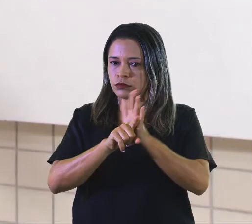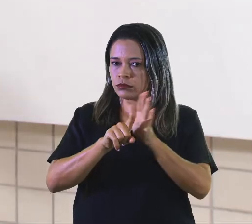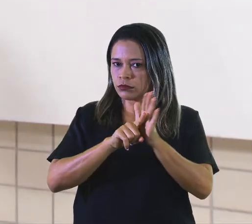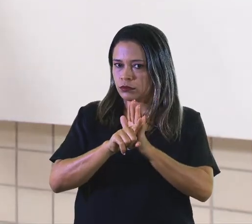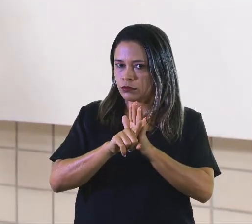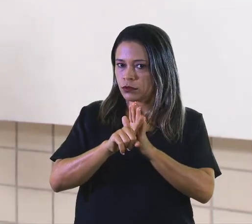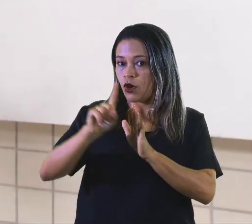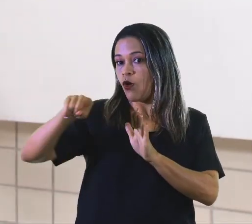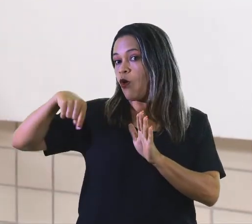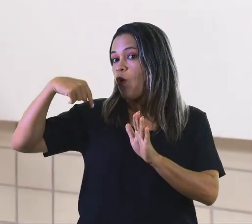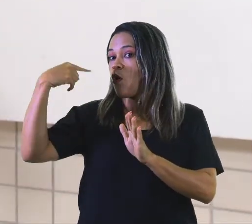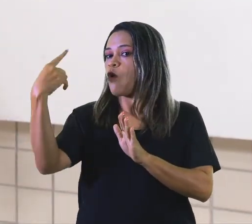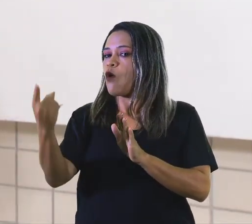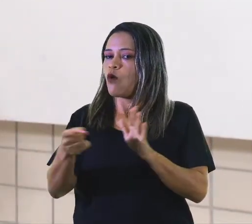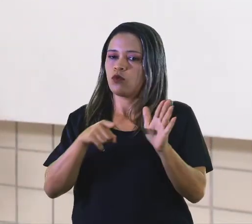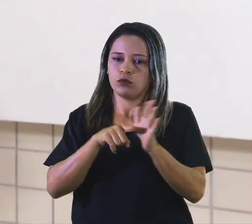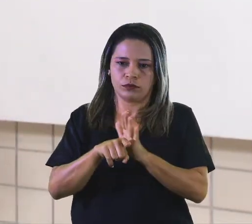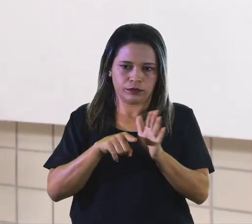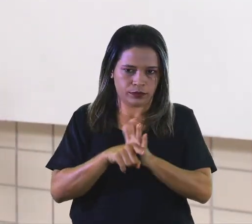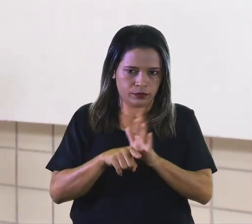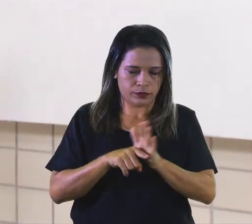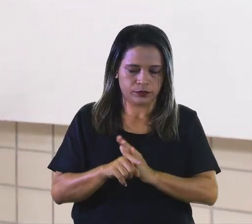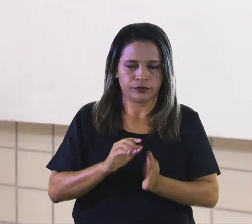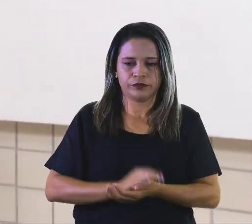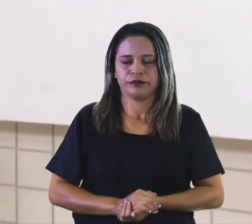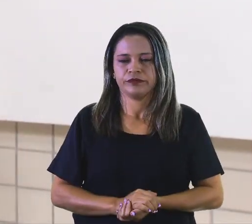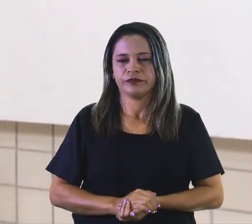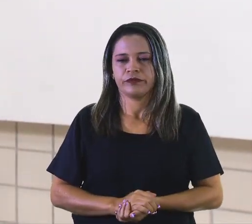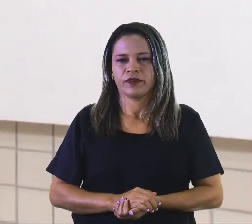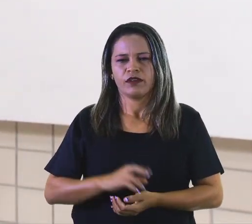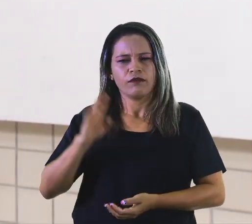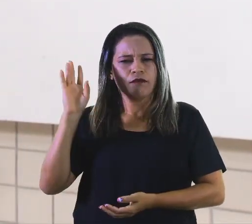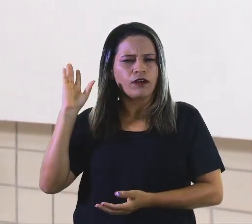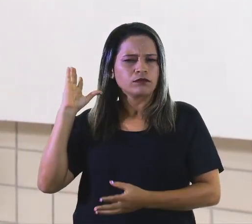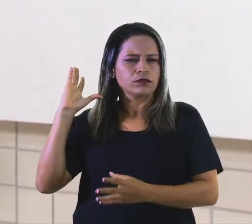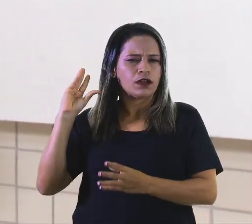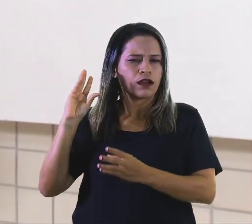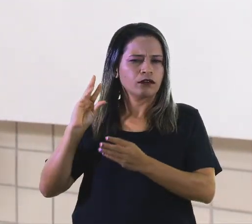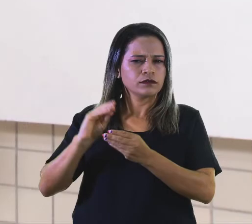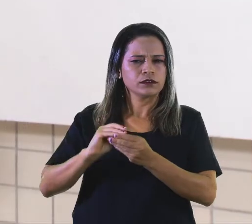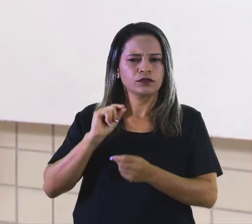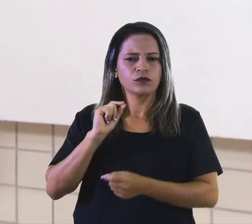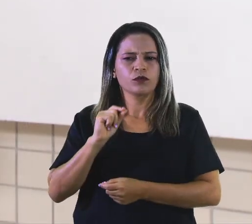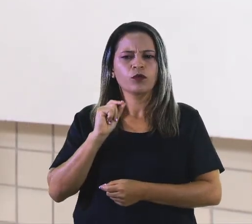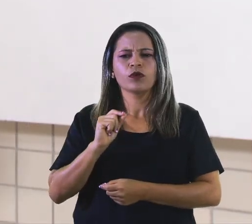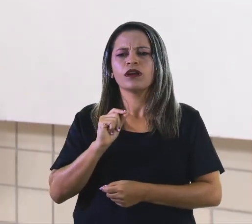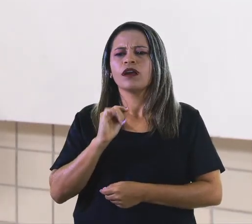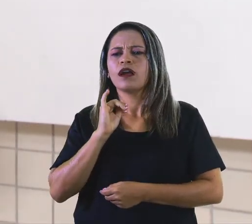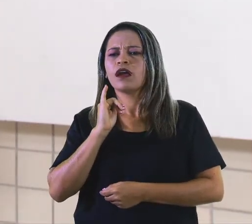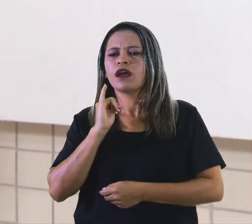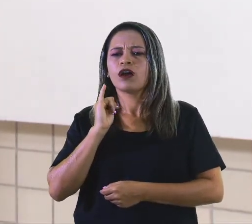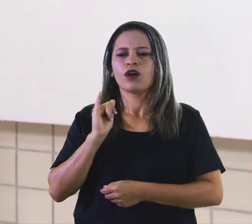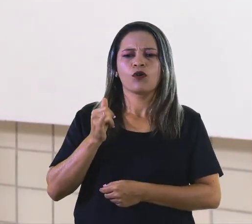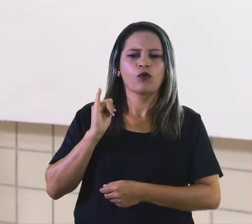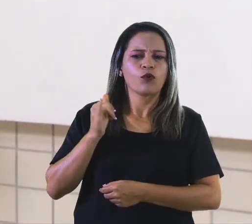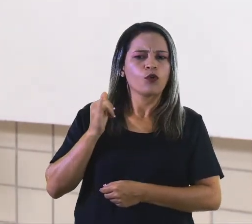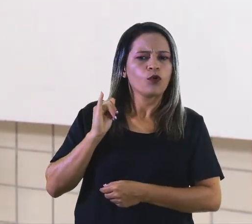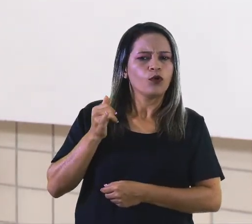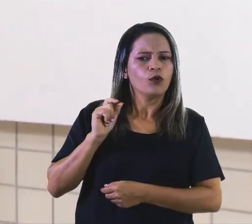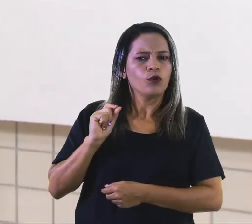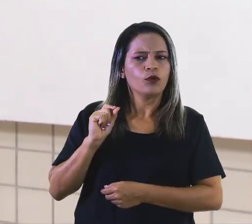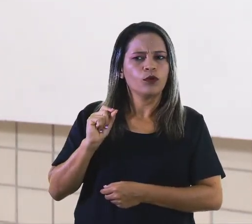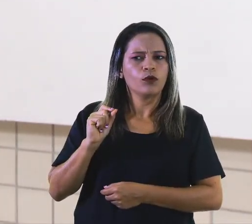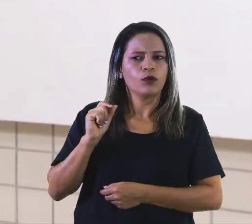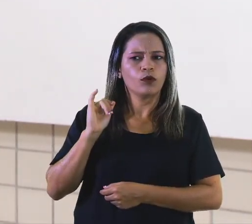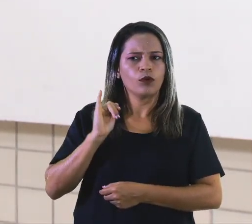não, outras questões, tá certo? Mas vamos só dar uma revisada. O que são os contos? O conto,